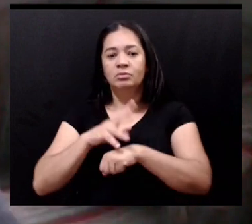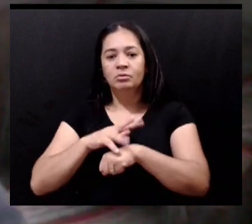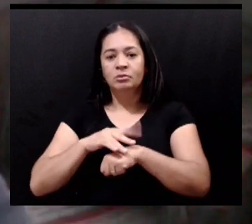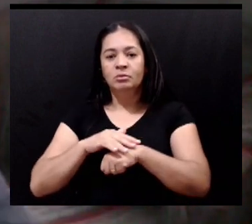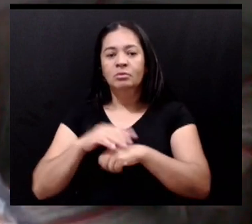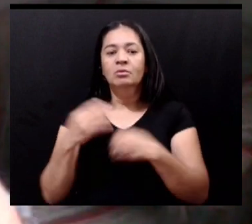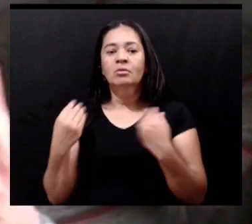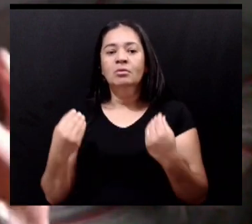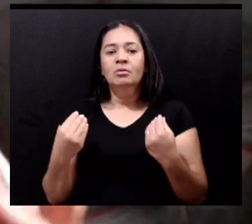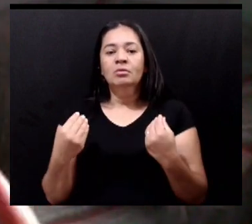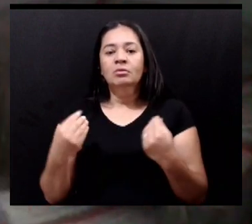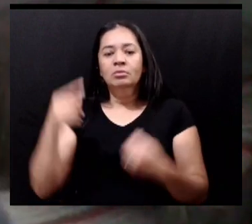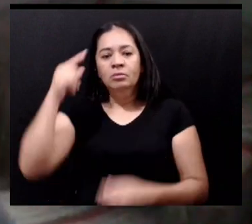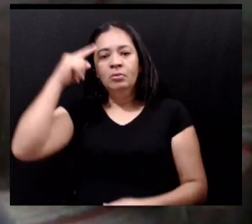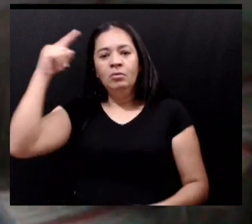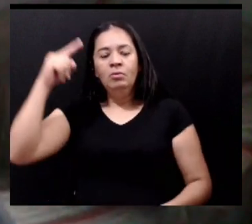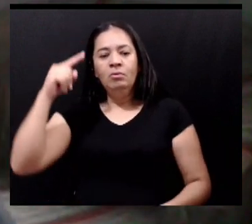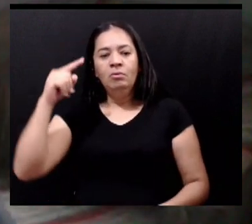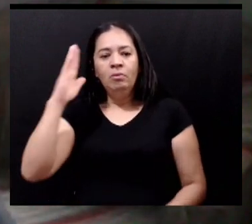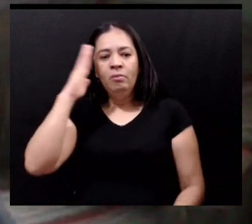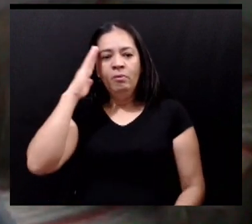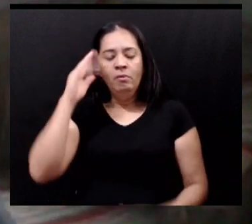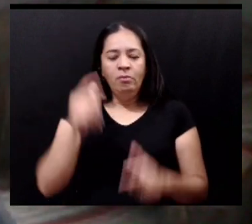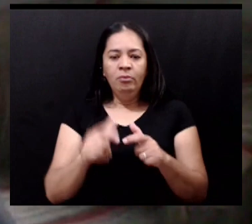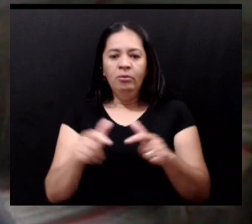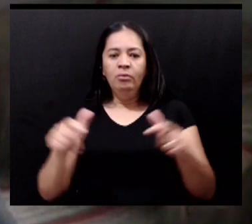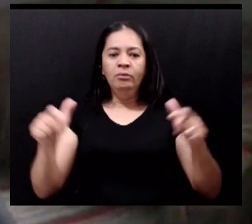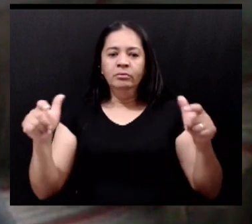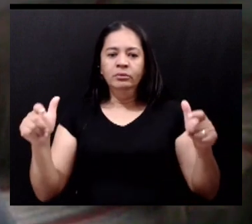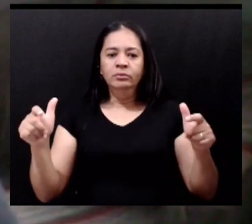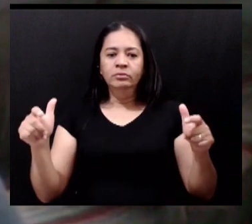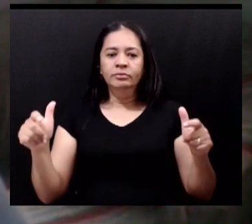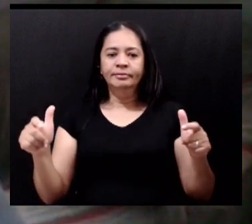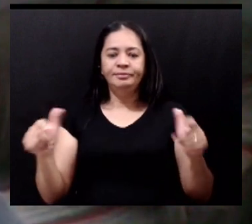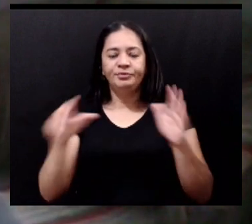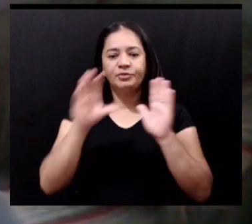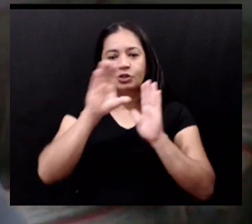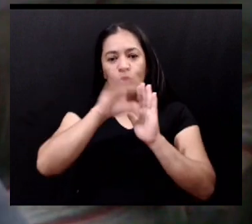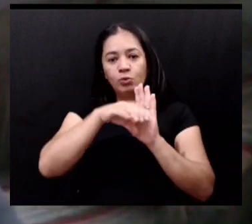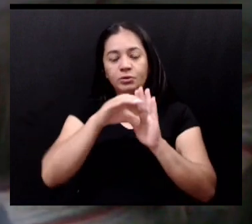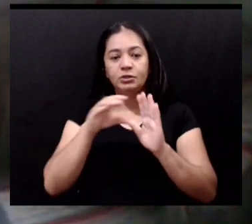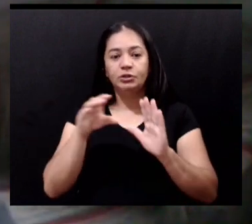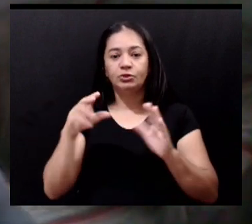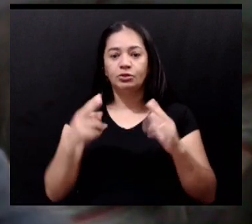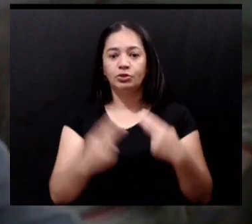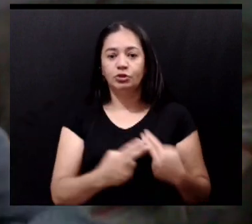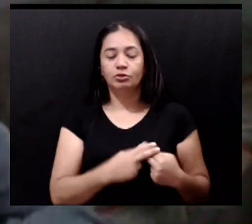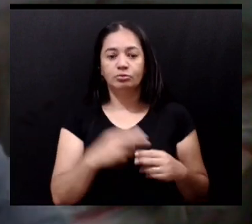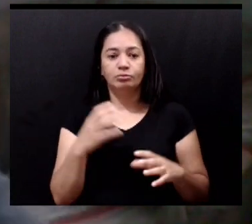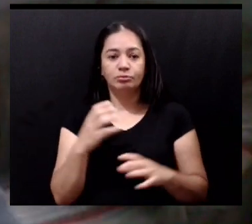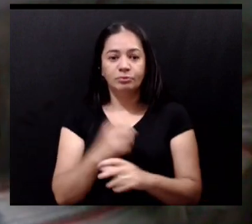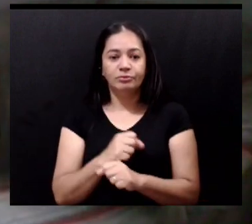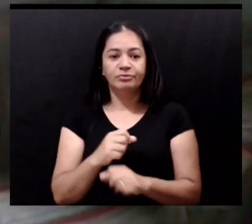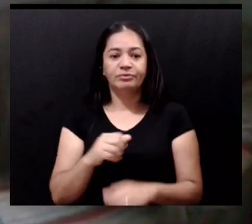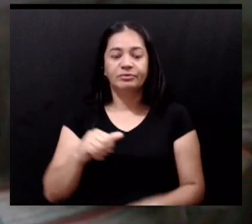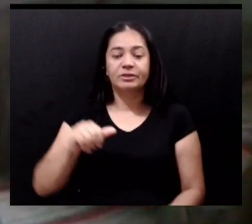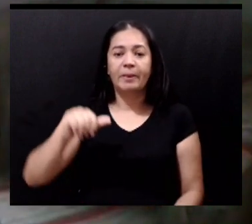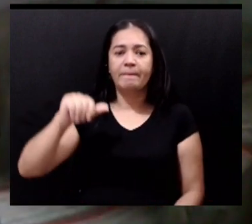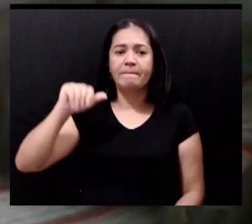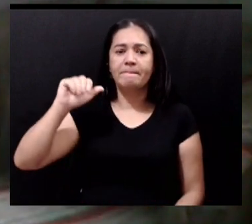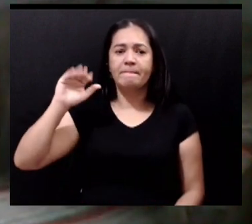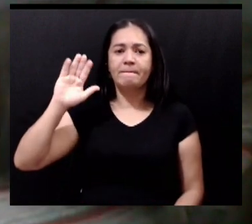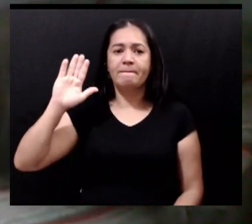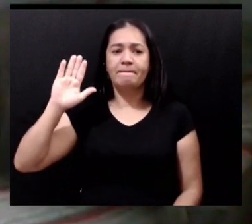ideia. Então, ampliar esse conceito de luto total, por exemplo, nós temos mais condições de estar junto